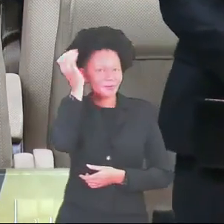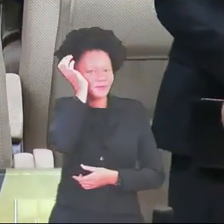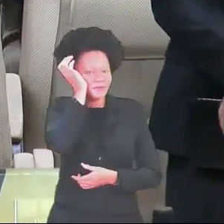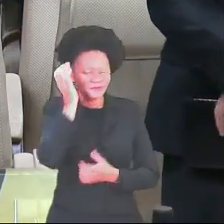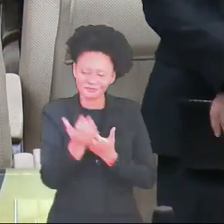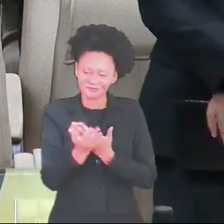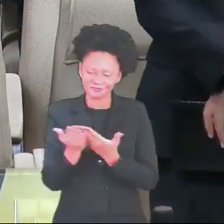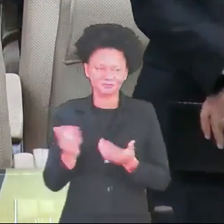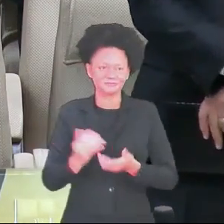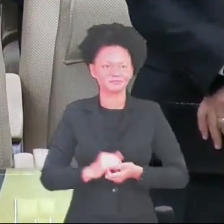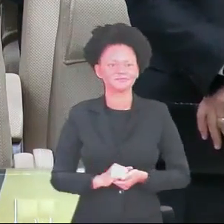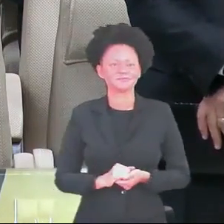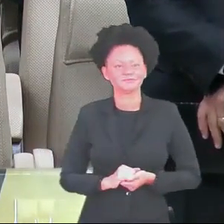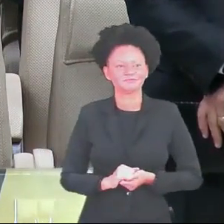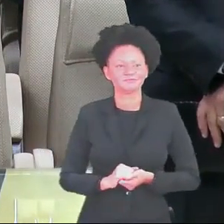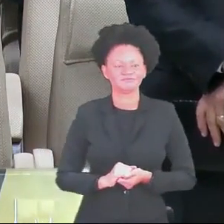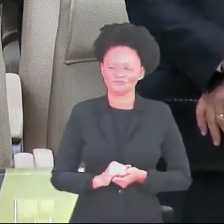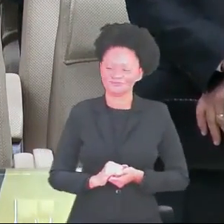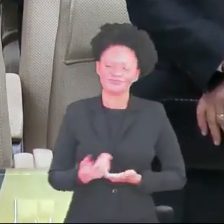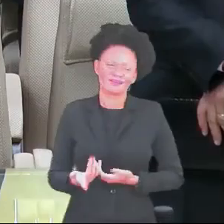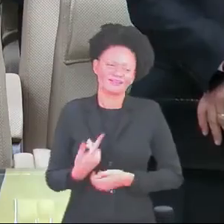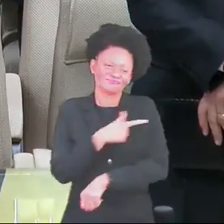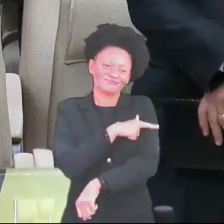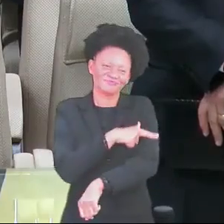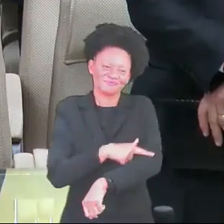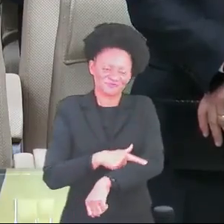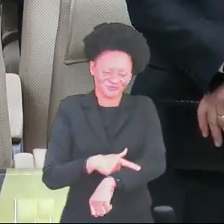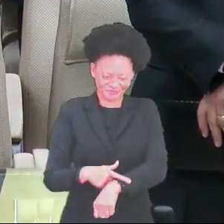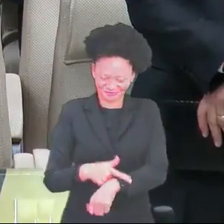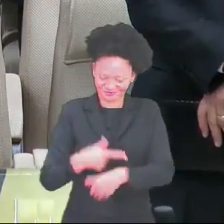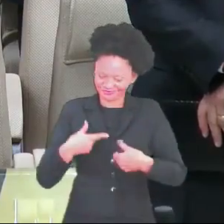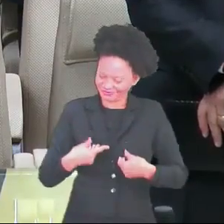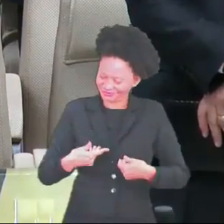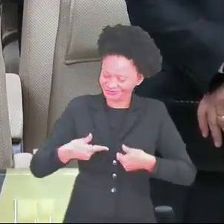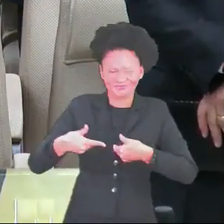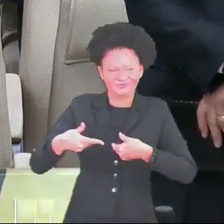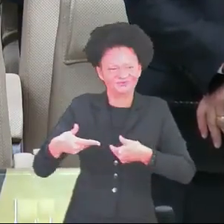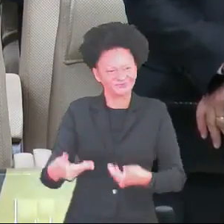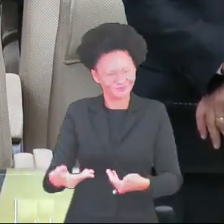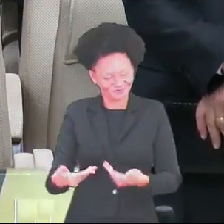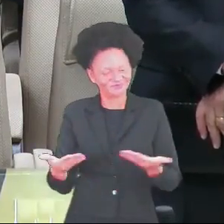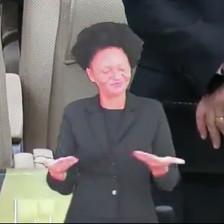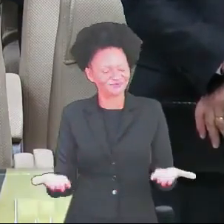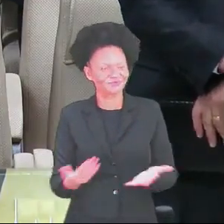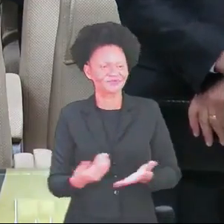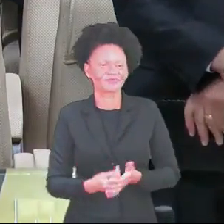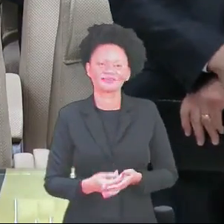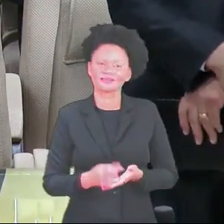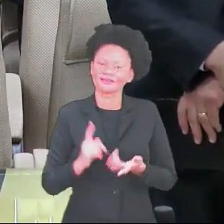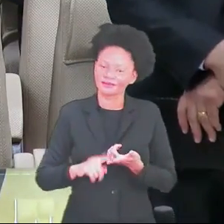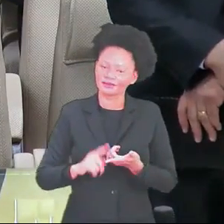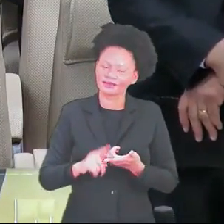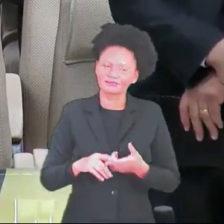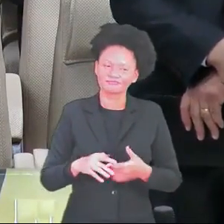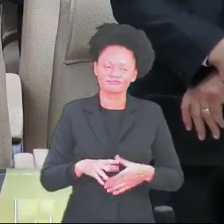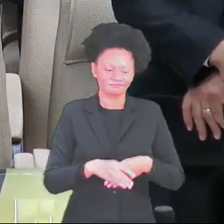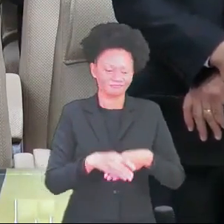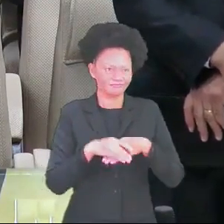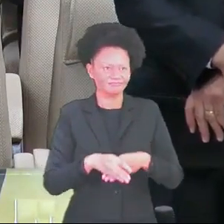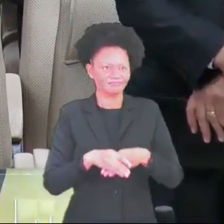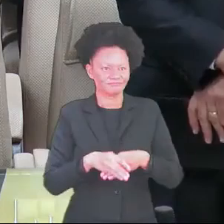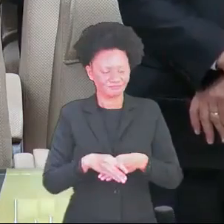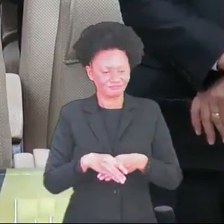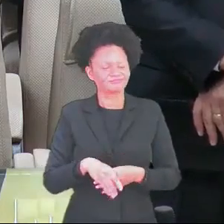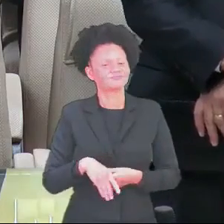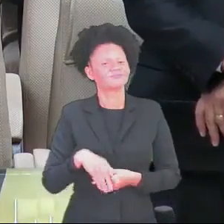tão gentil em que nos recebe nessa noite. Cumprimentando também a esposa do nosso